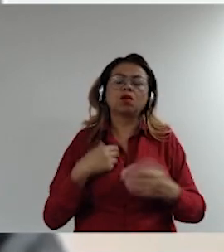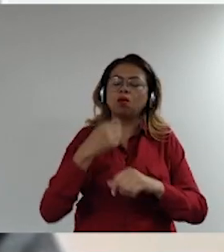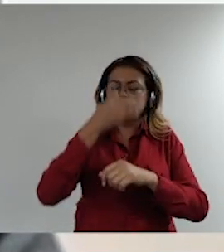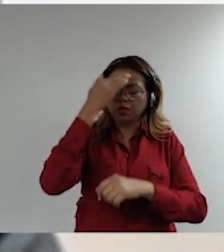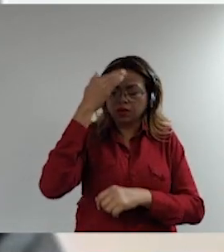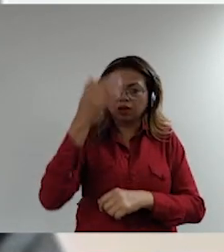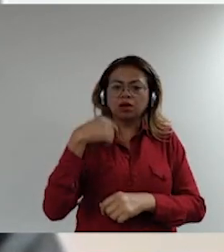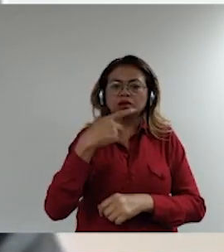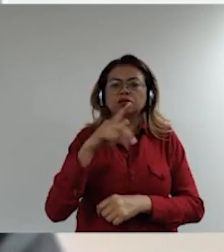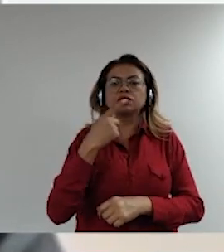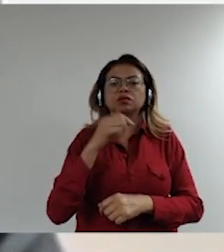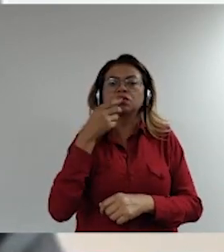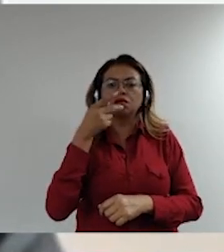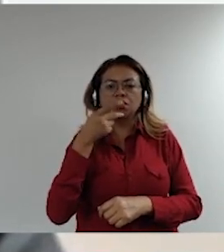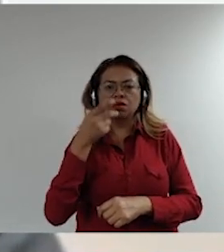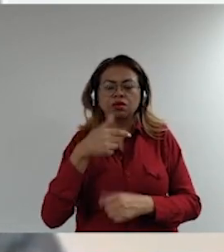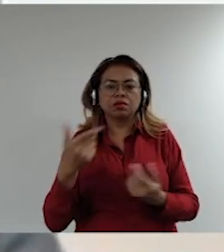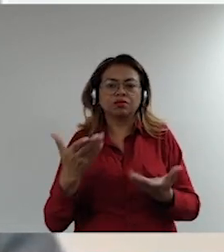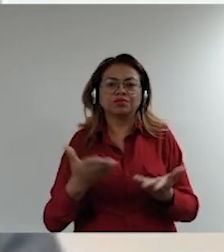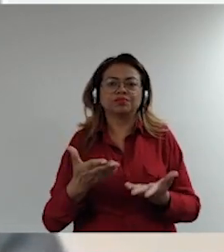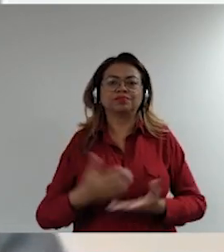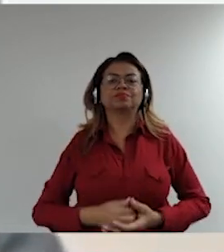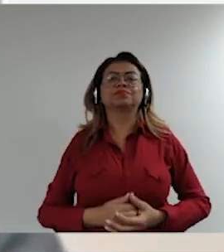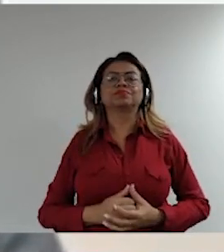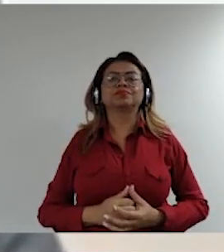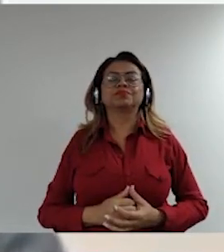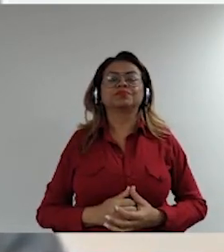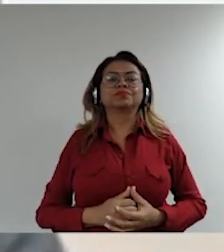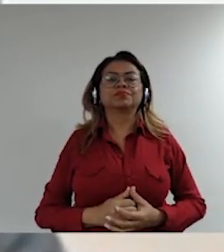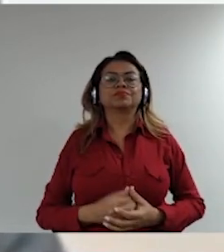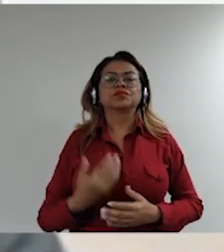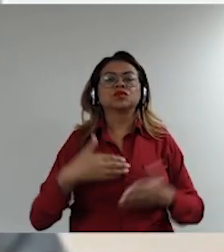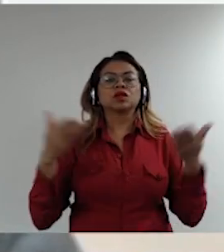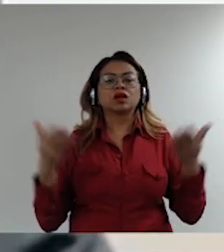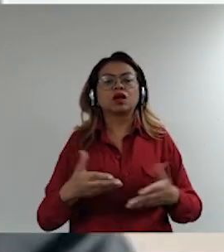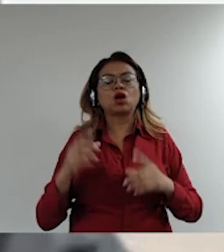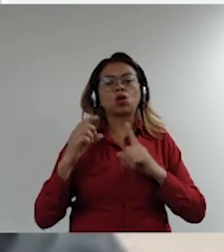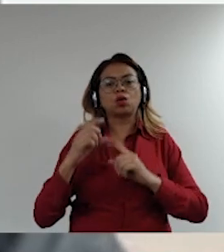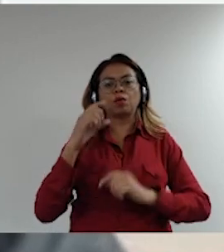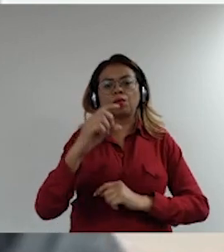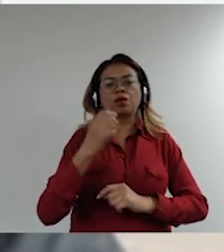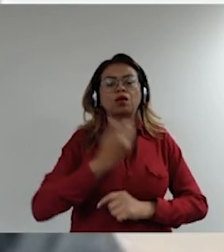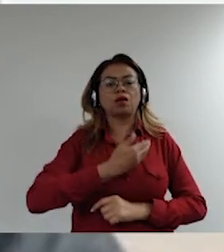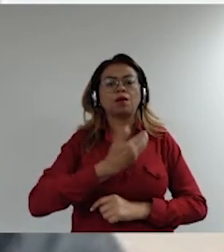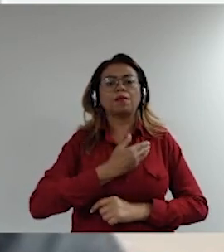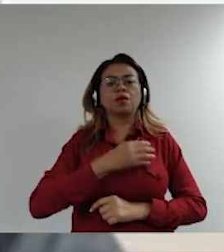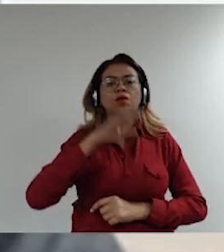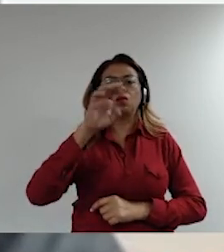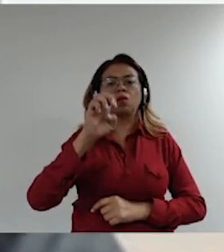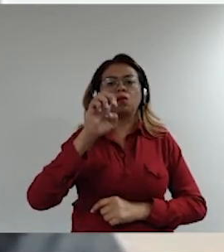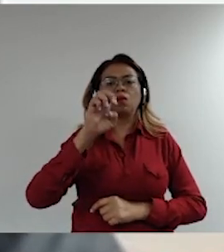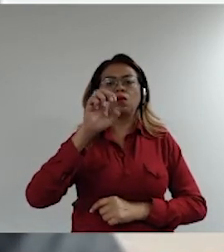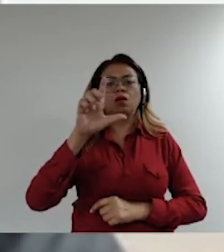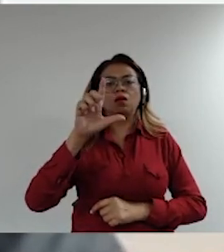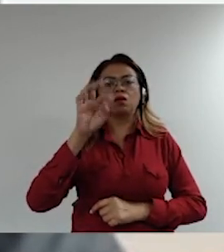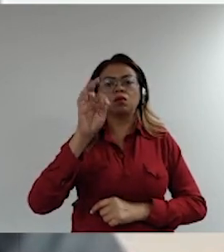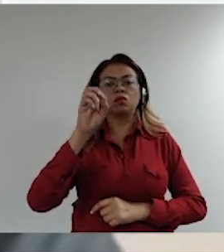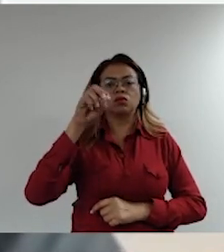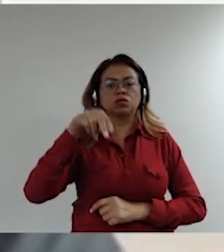seus esclarecimentos, sua colaboração. Passo a palavra ao amigo doutor Elton, por favor.